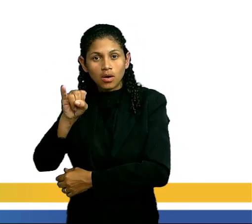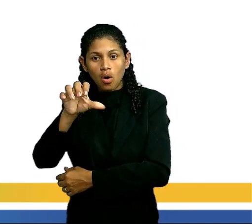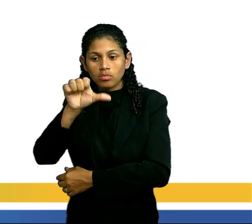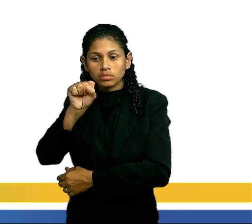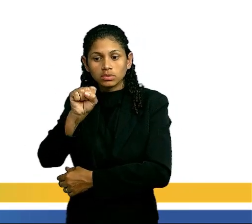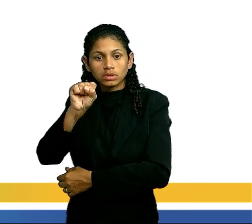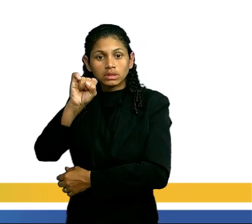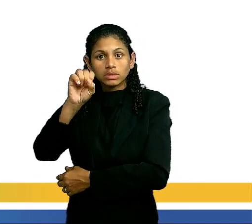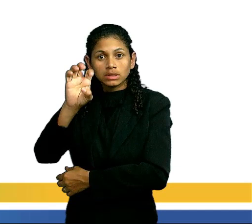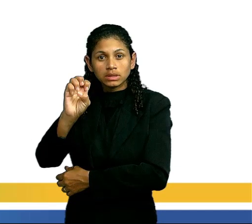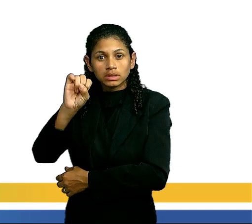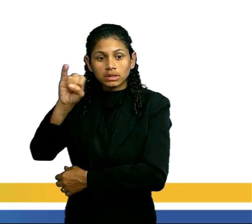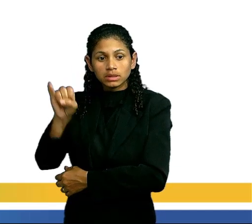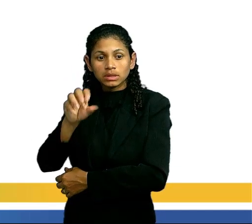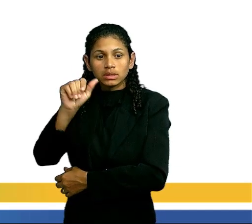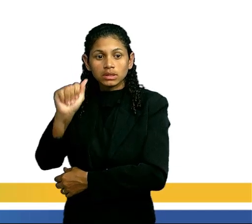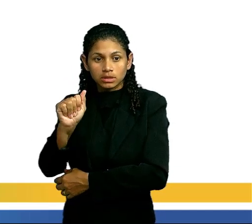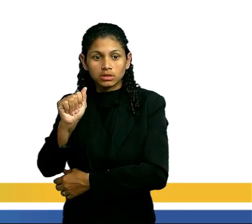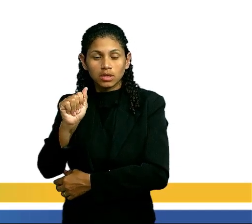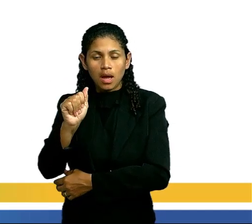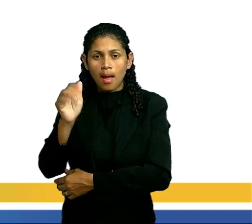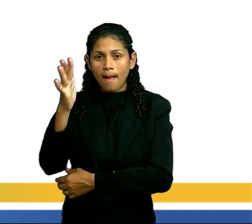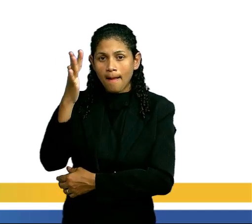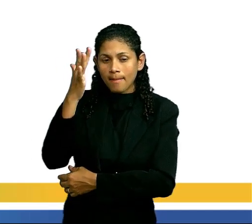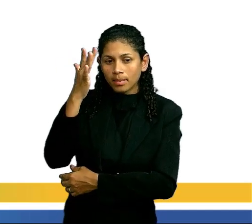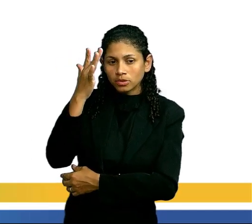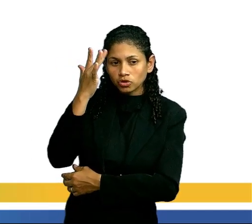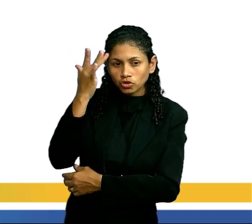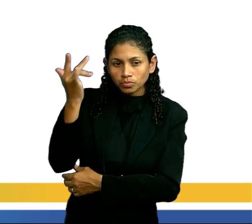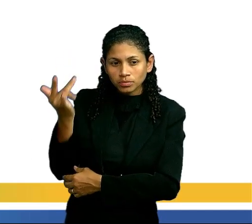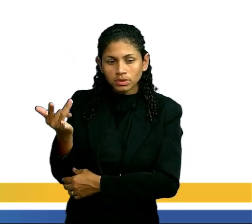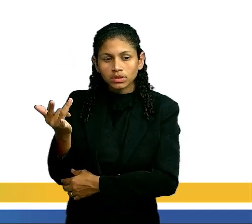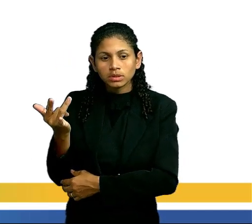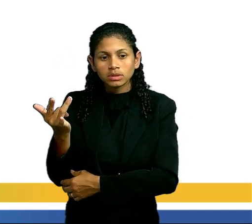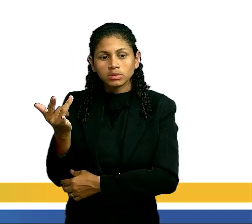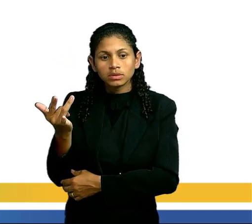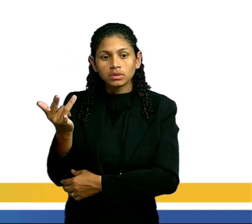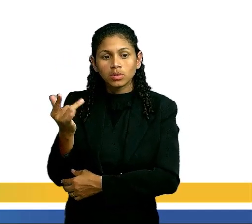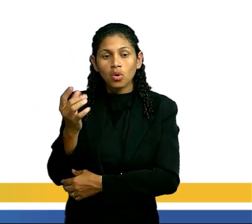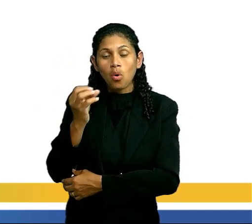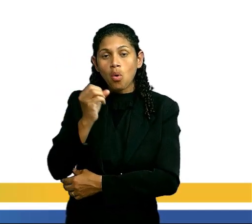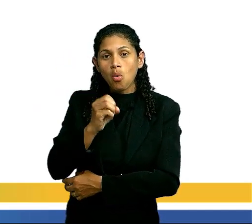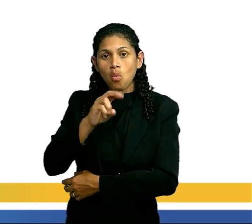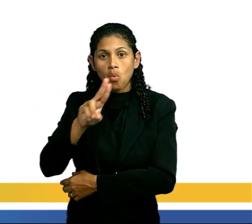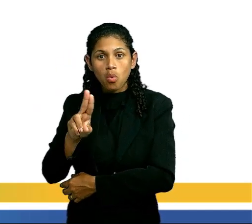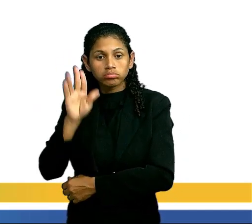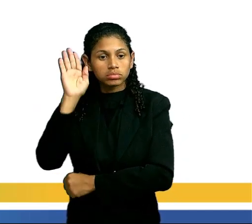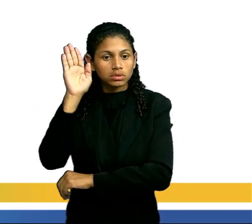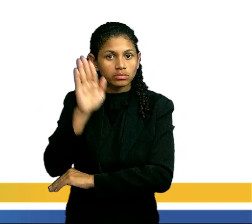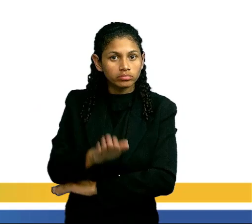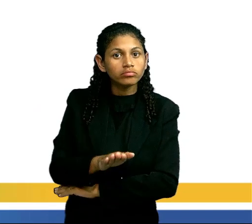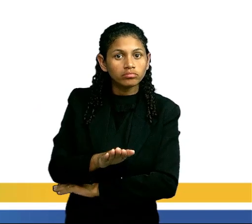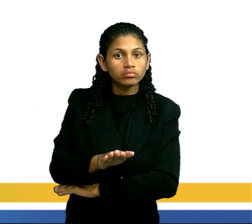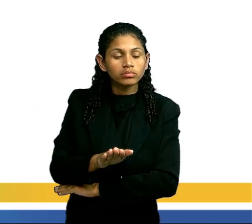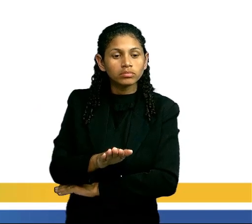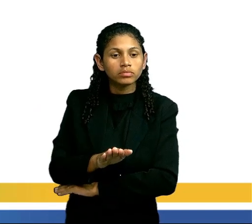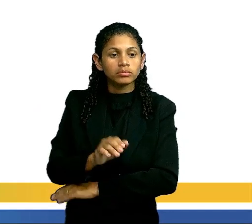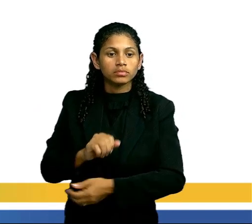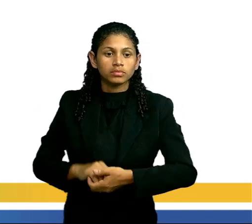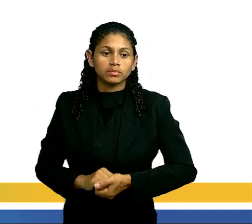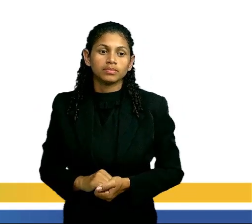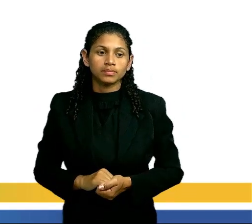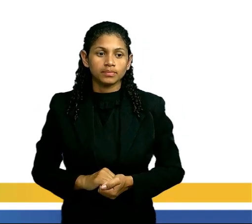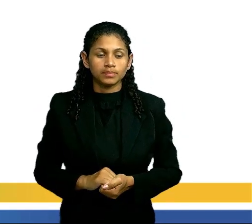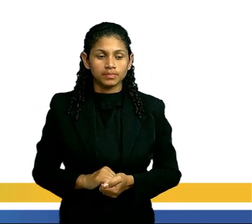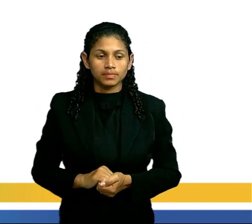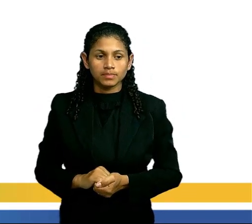como essa, normalmente, ao serem produzidas, têm o objetivo de não repetirem as conjunções alternativas,